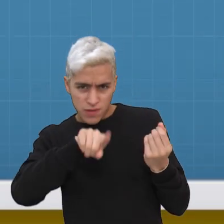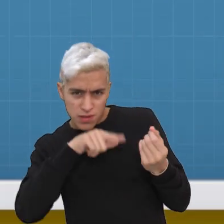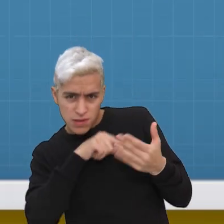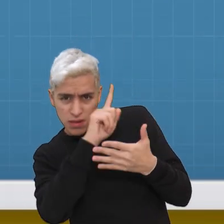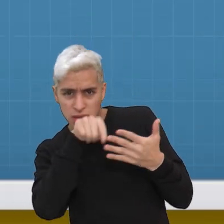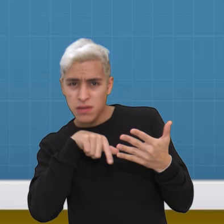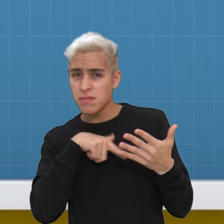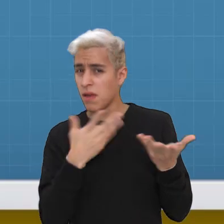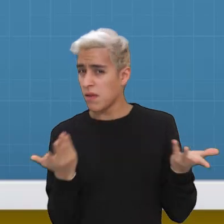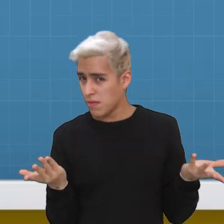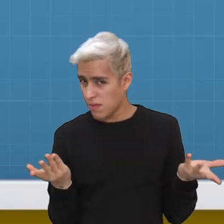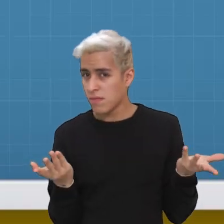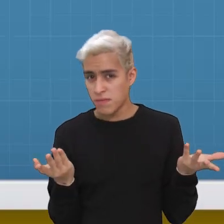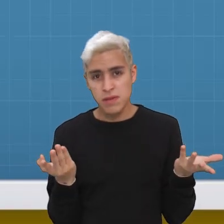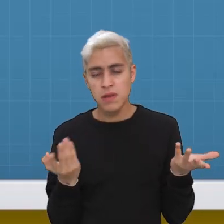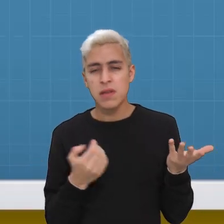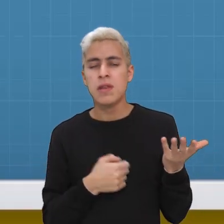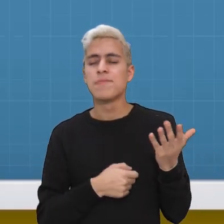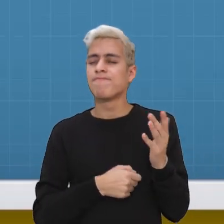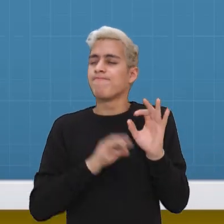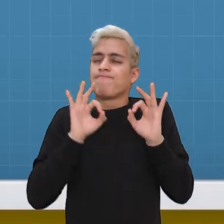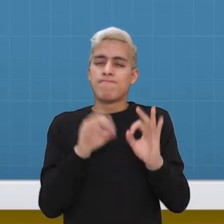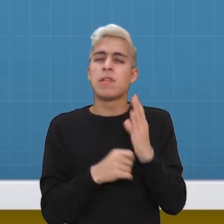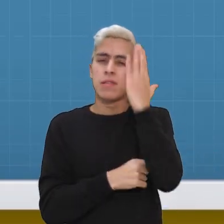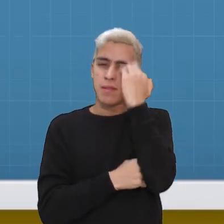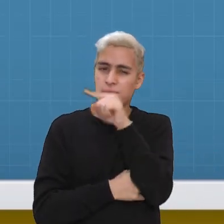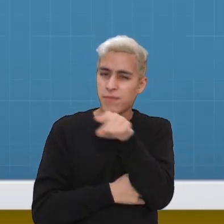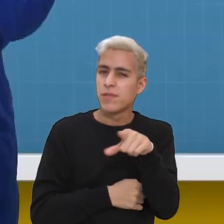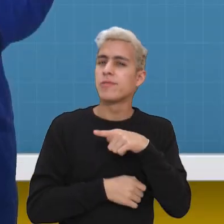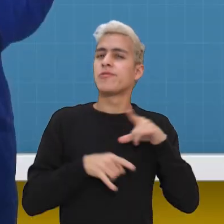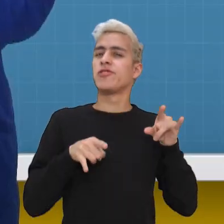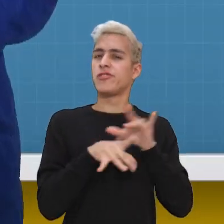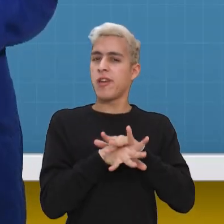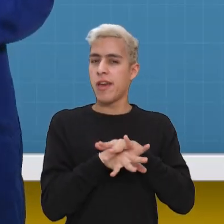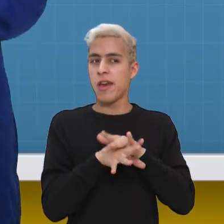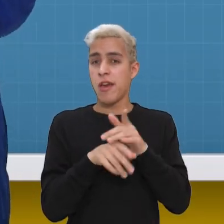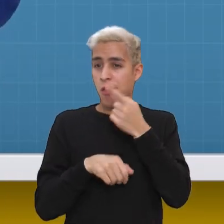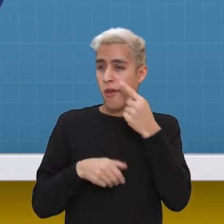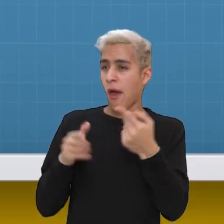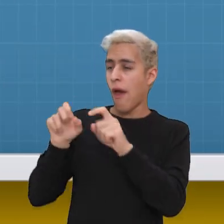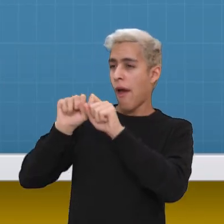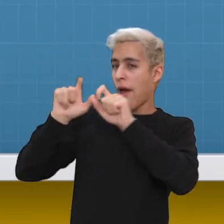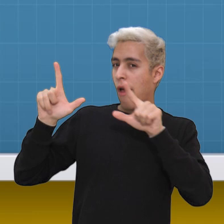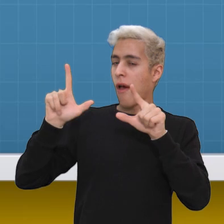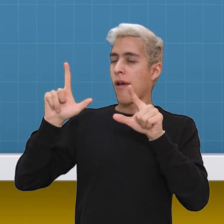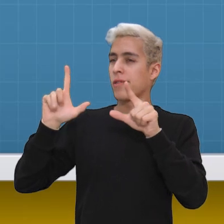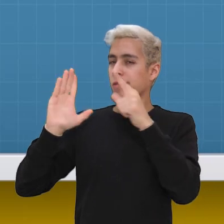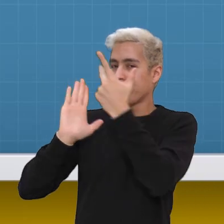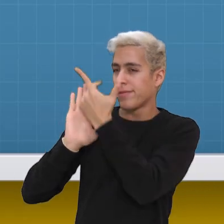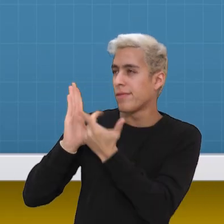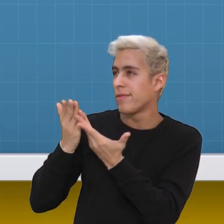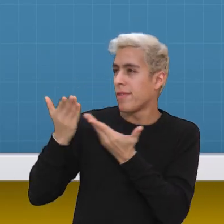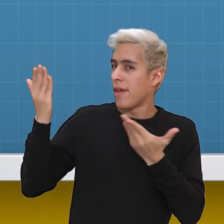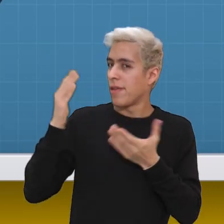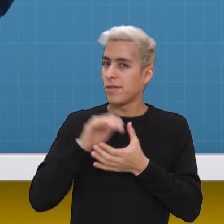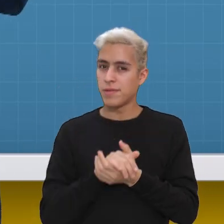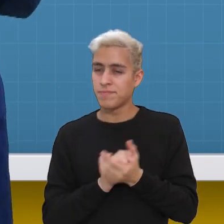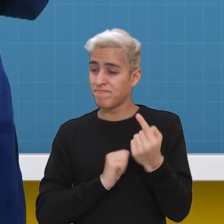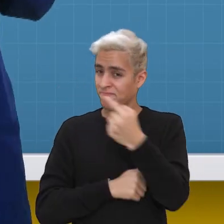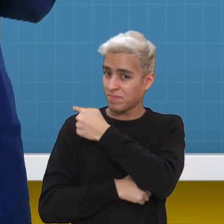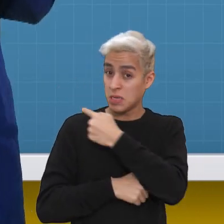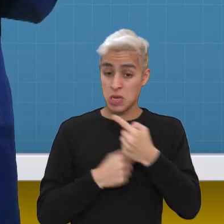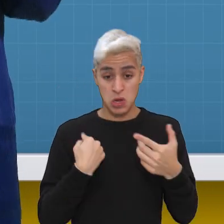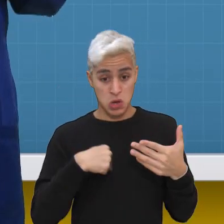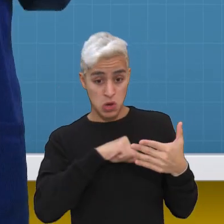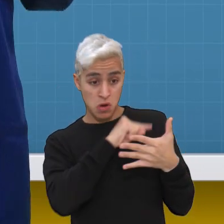5 ferramentas ou não tem? Eu sabia que você tinha. E olha o nosso desenho, olha lá. Todos os